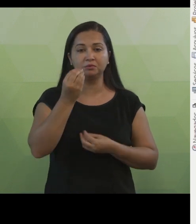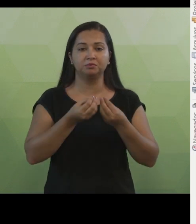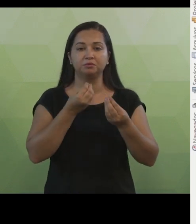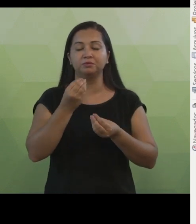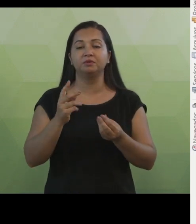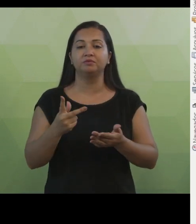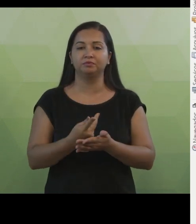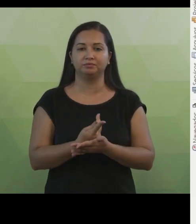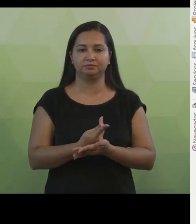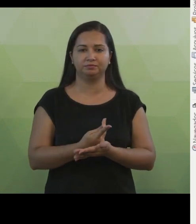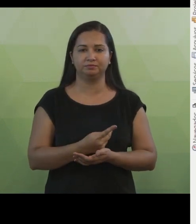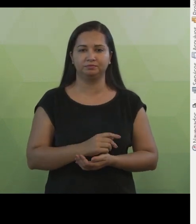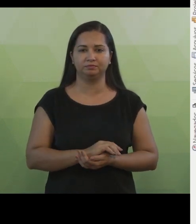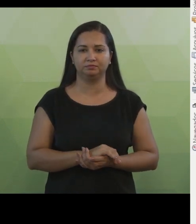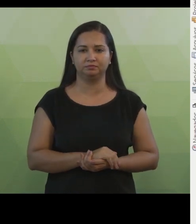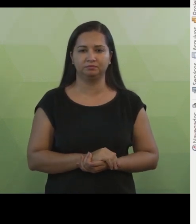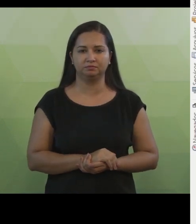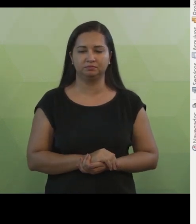Se não,